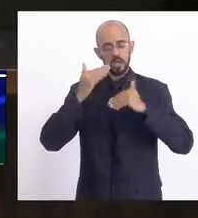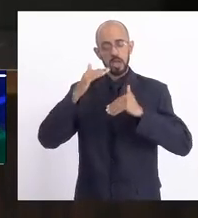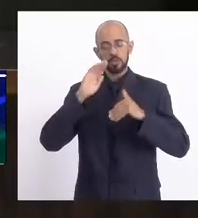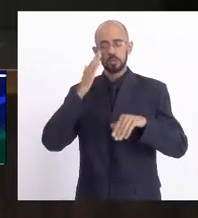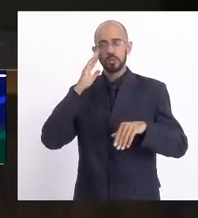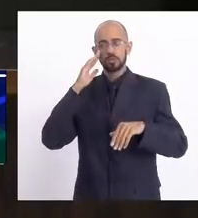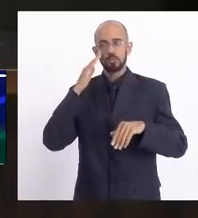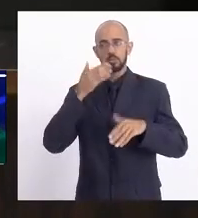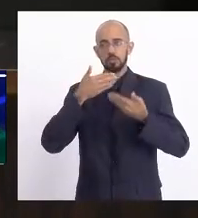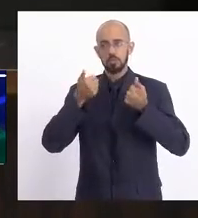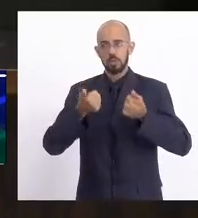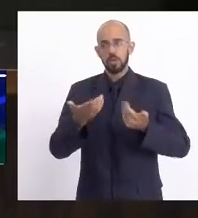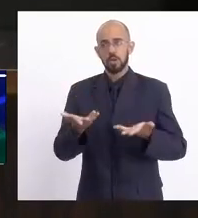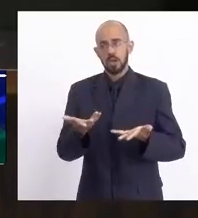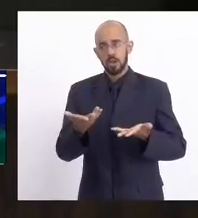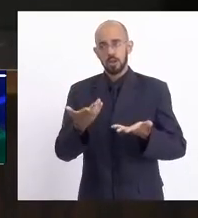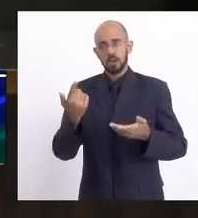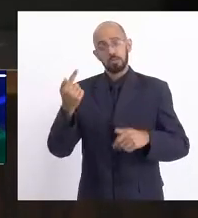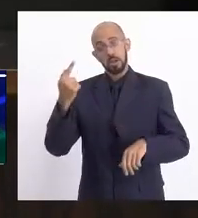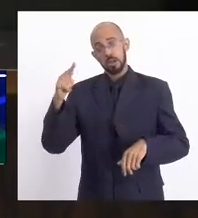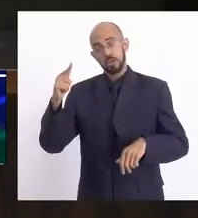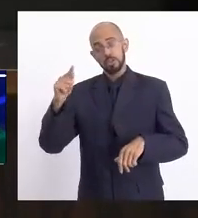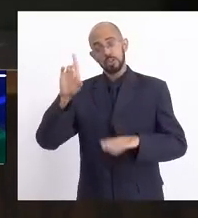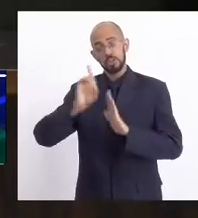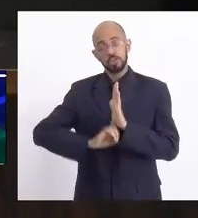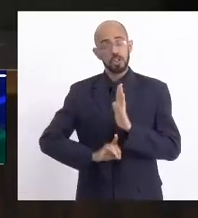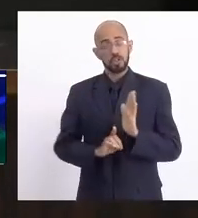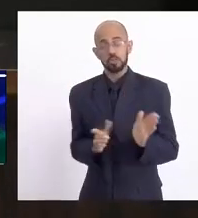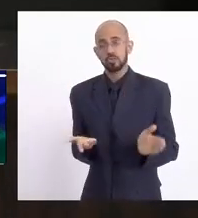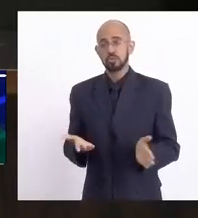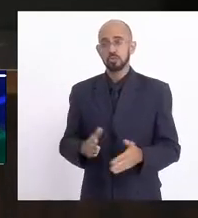entendimento de garantir direito para vocês.